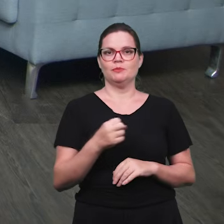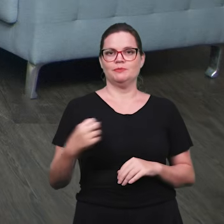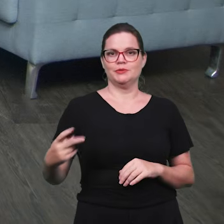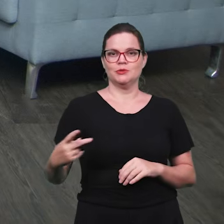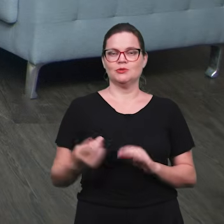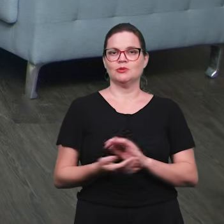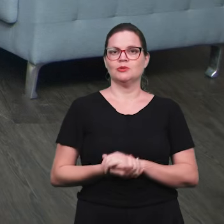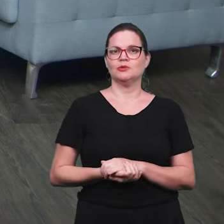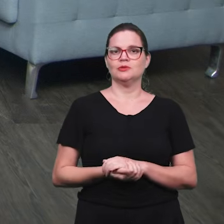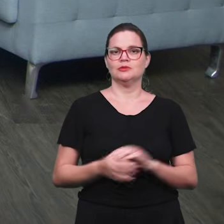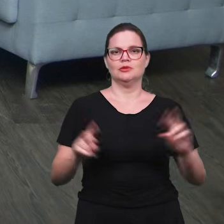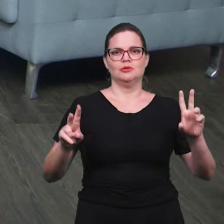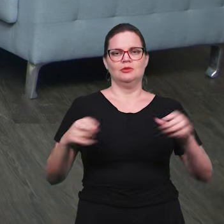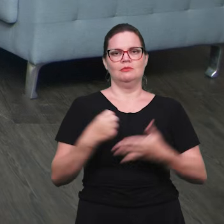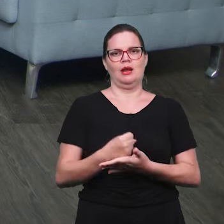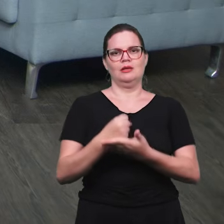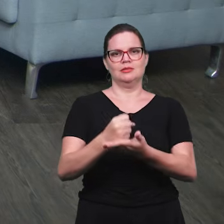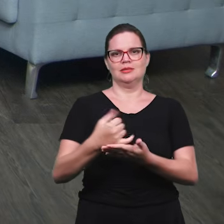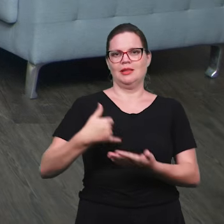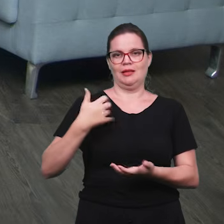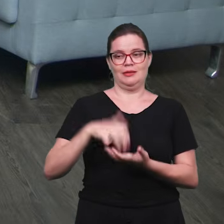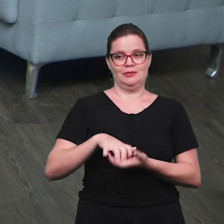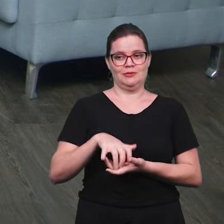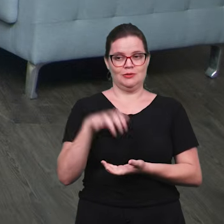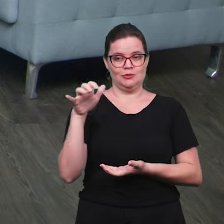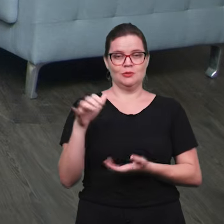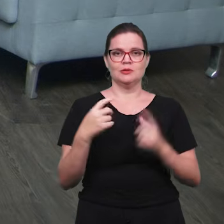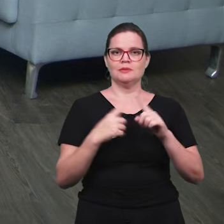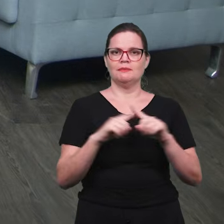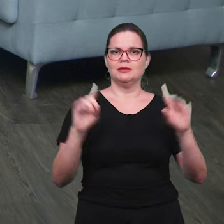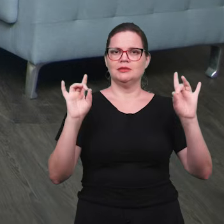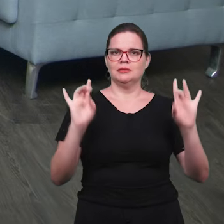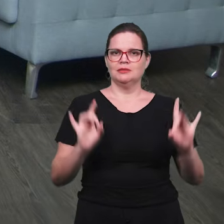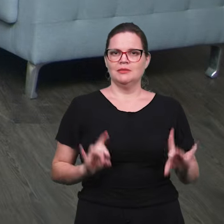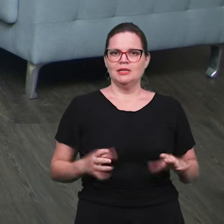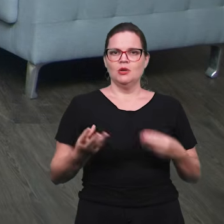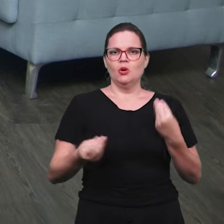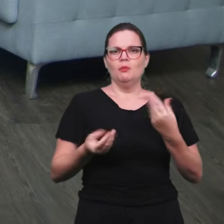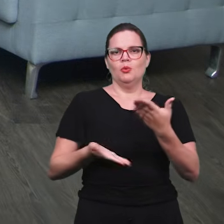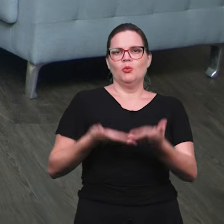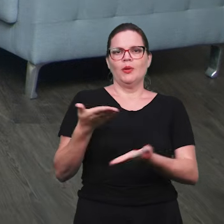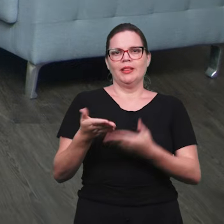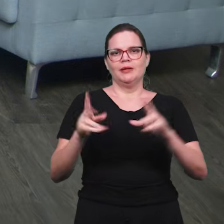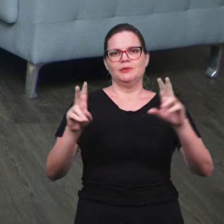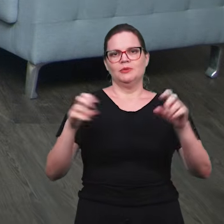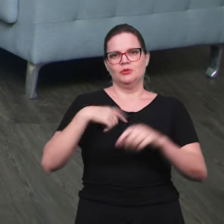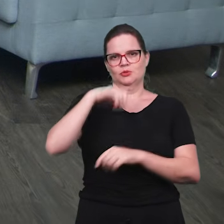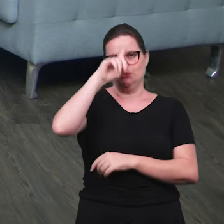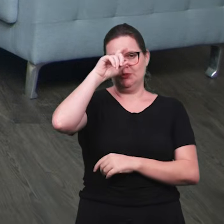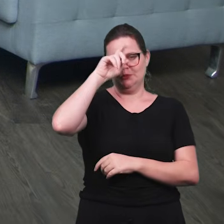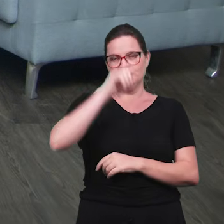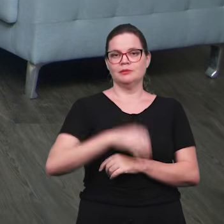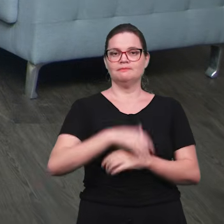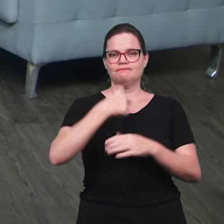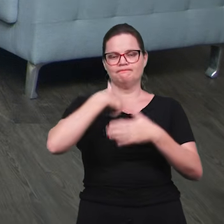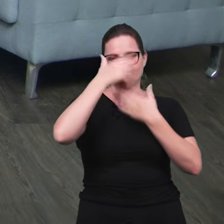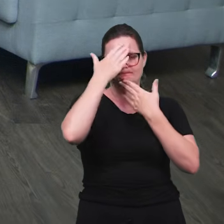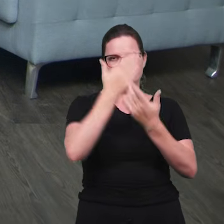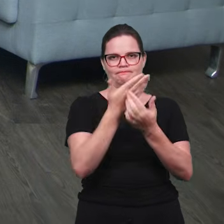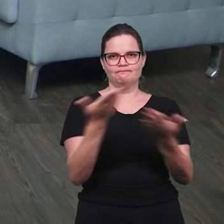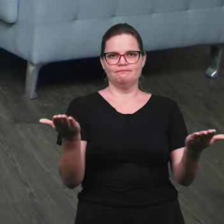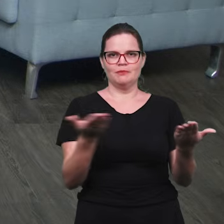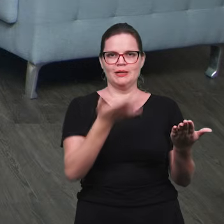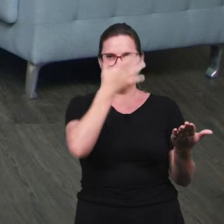nosso episódio, quando falamos aqui da assistência aos idosos, em especial aqui de cuidados hospitalares. Agradecemos aos